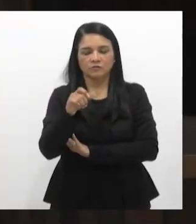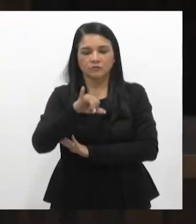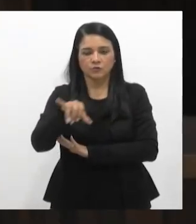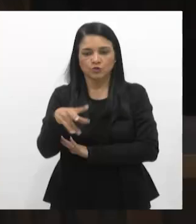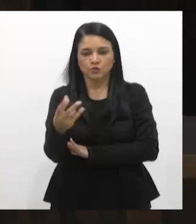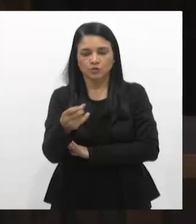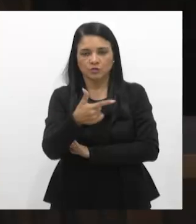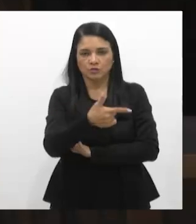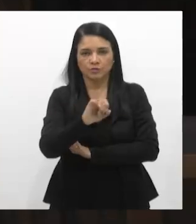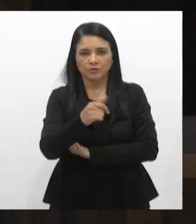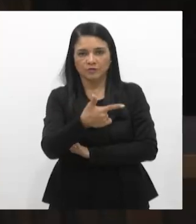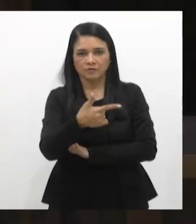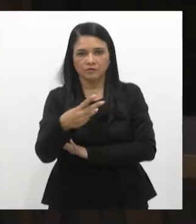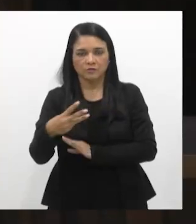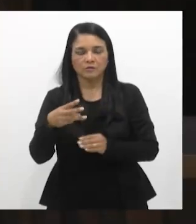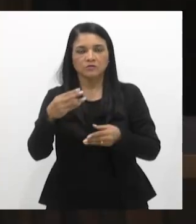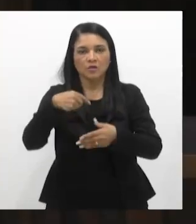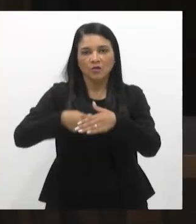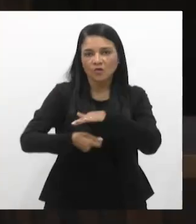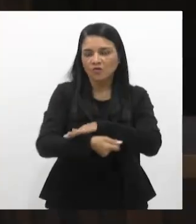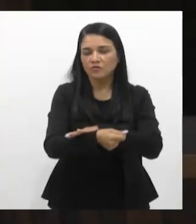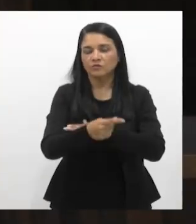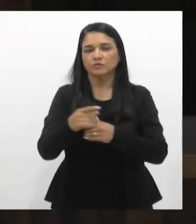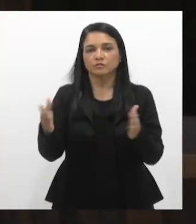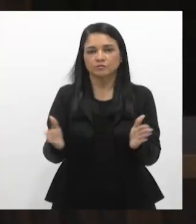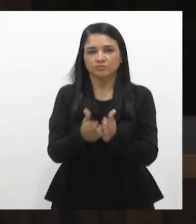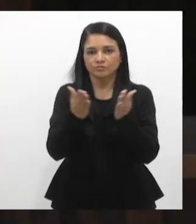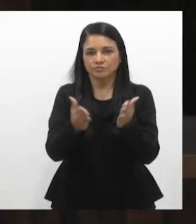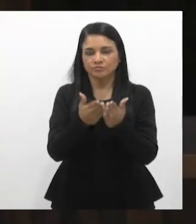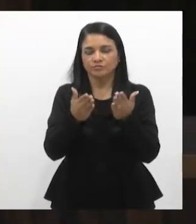Estadual de Combate à Pobreza e às Desigualdades Sociais.